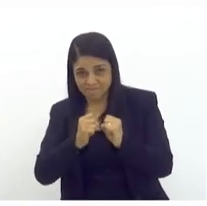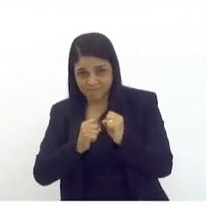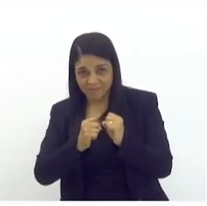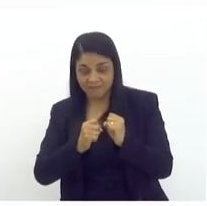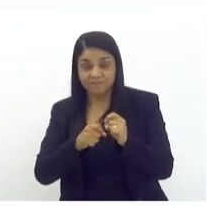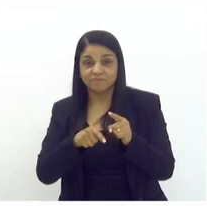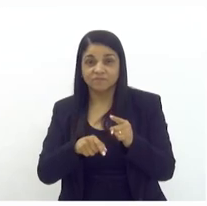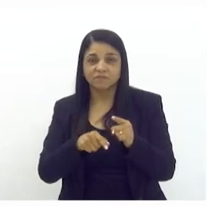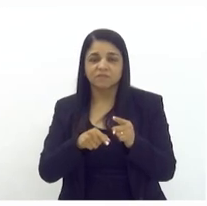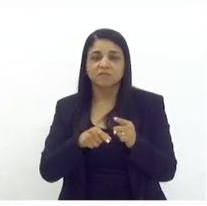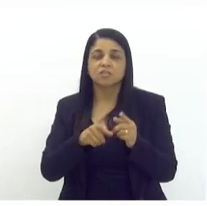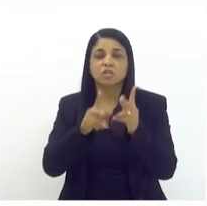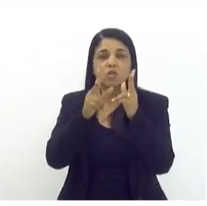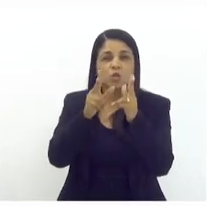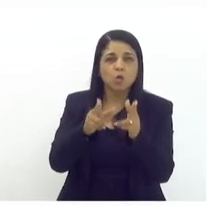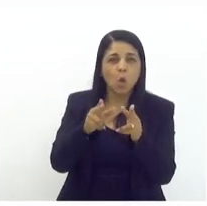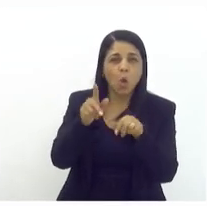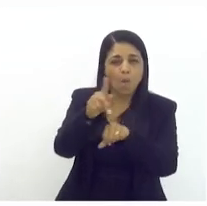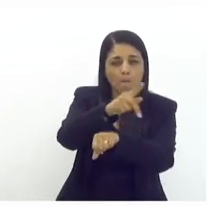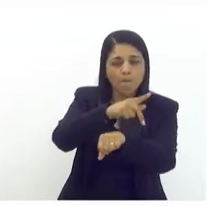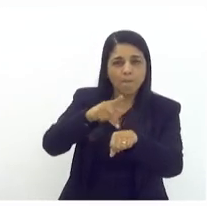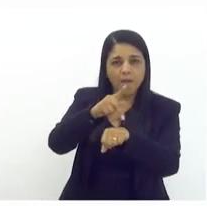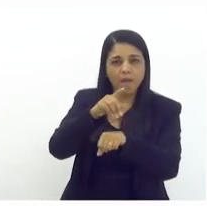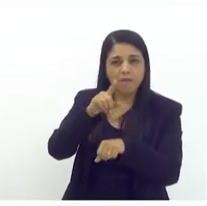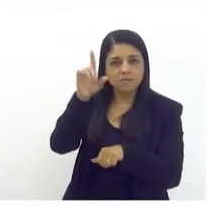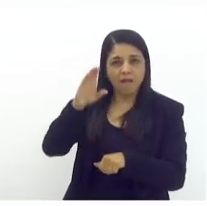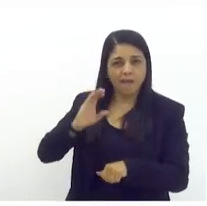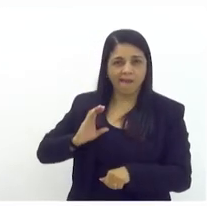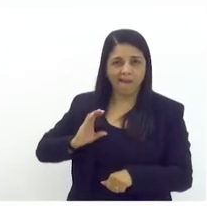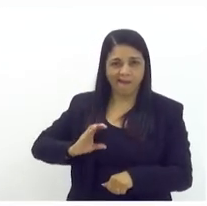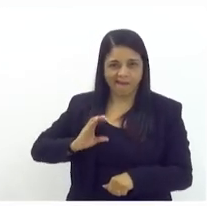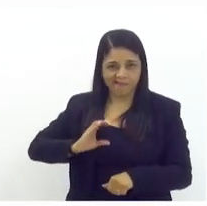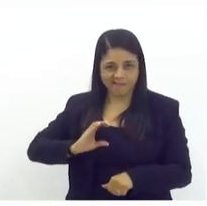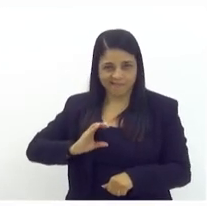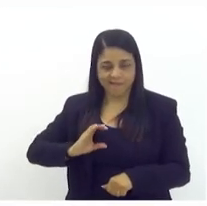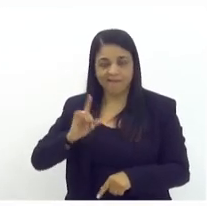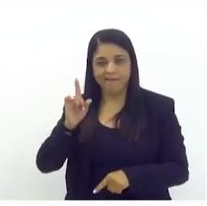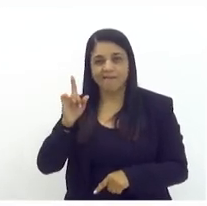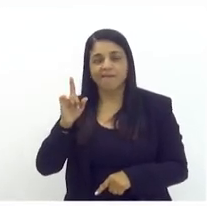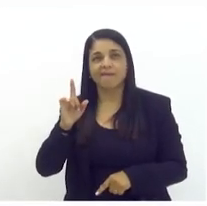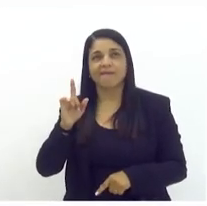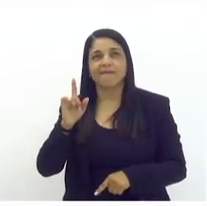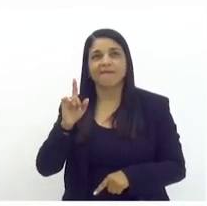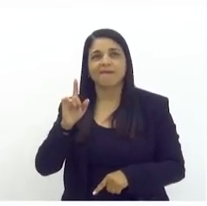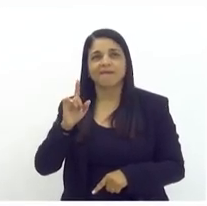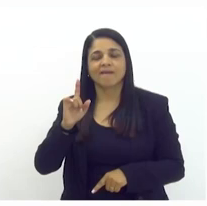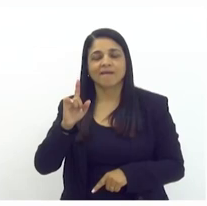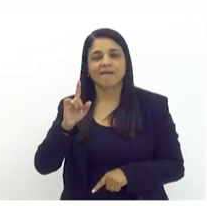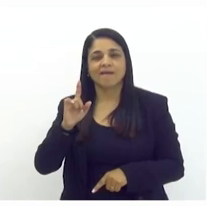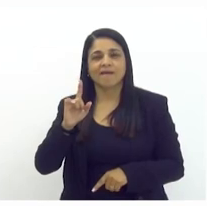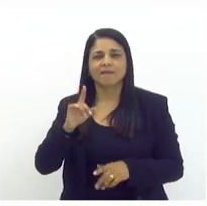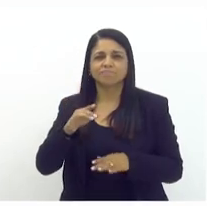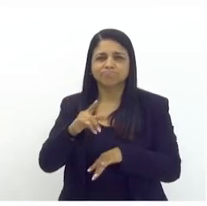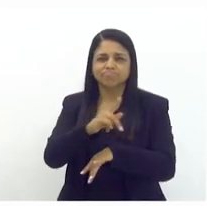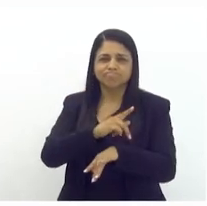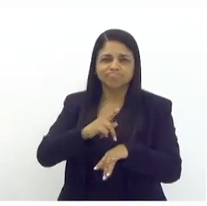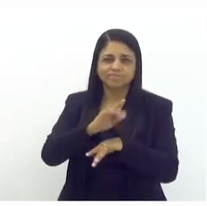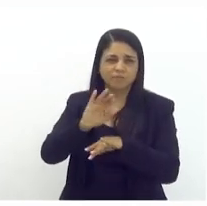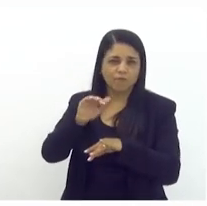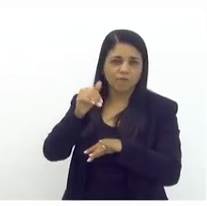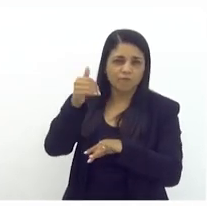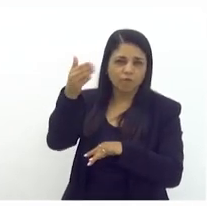lá nos países no Canadá nos países que já adotam Iva